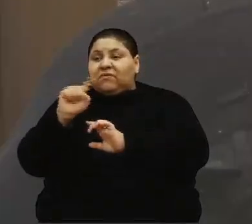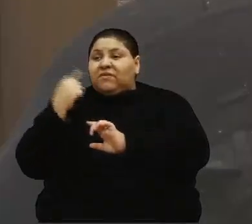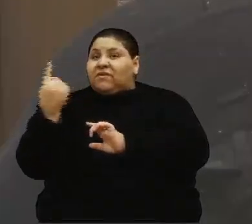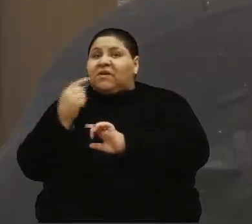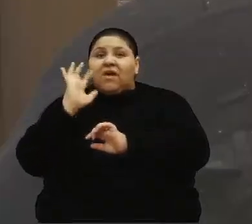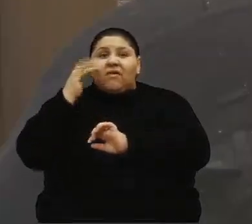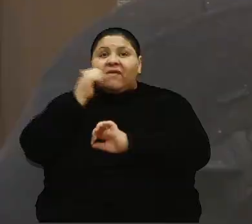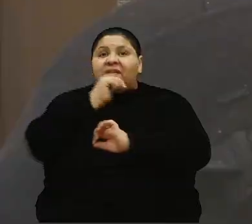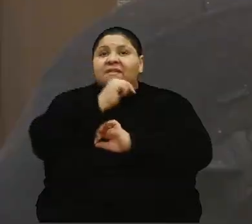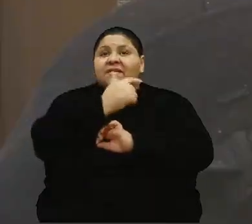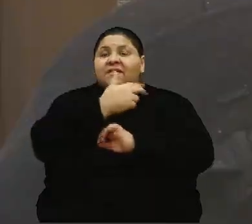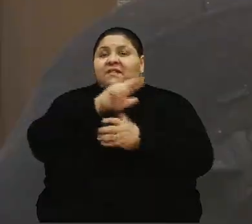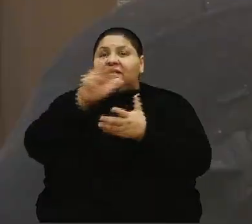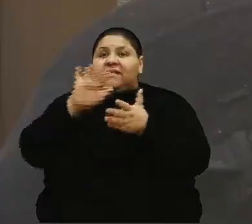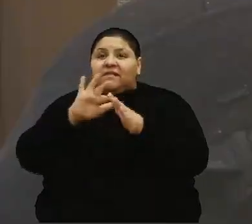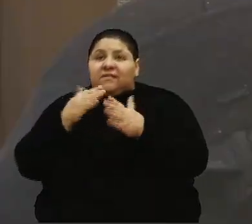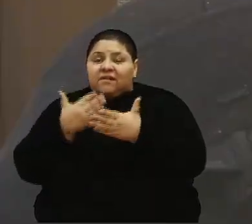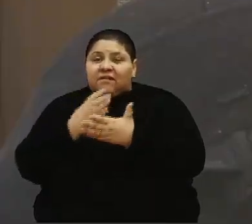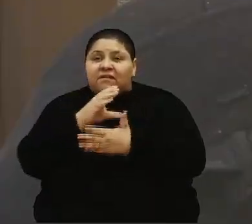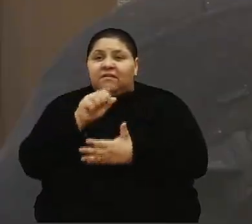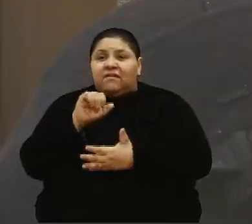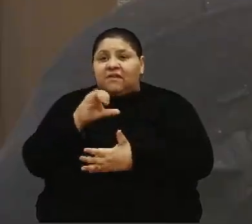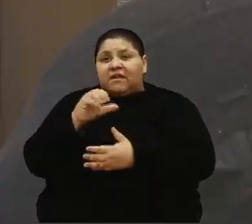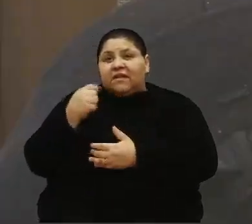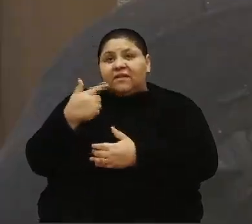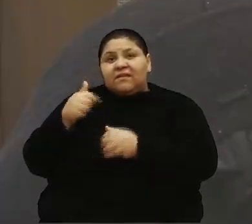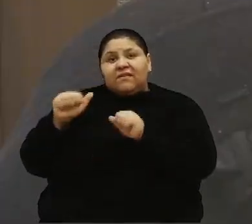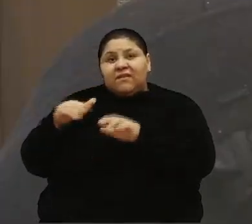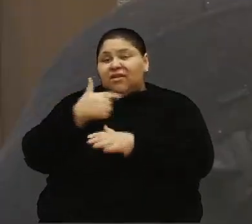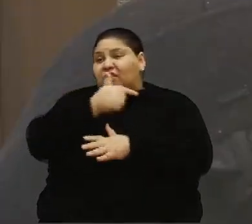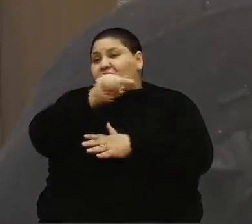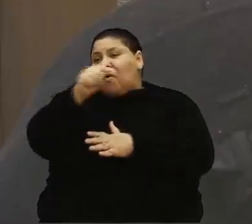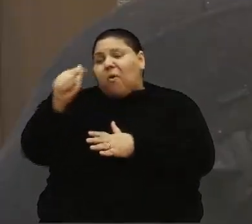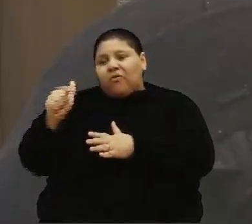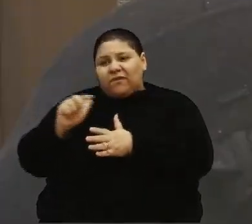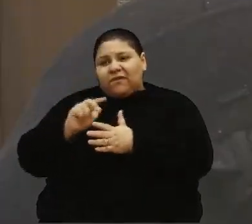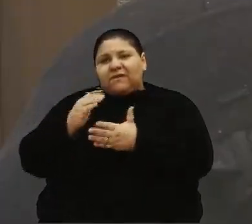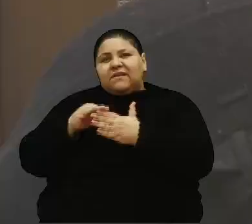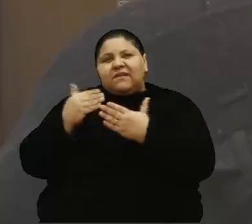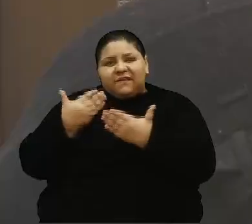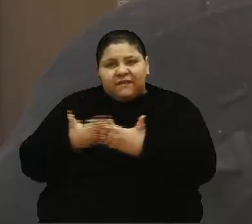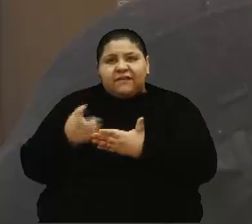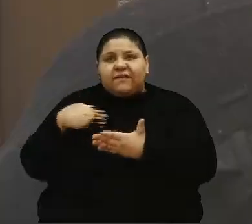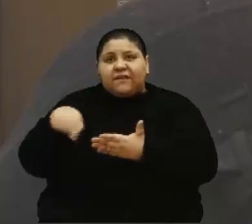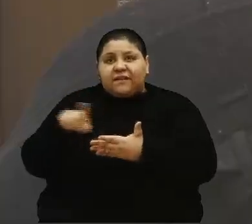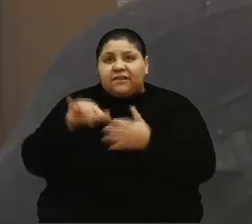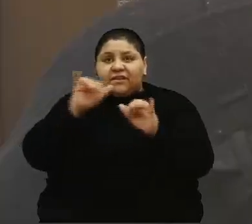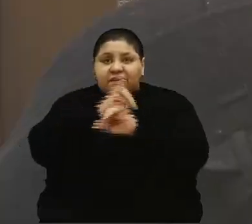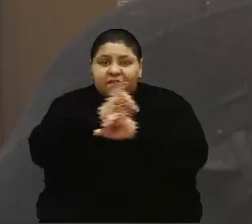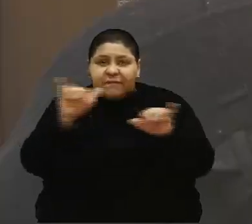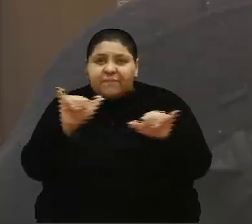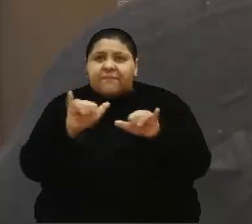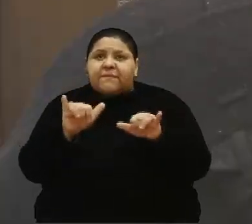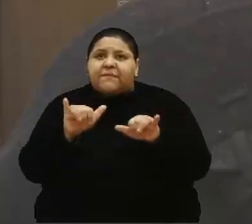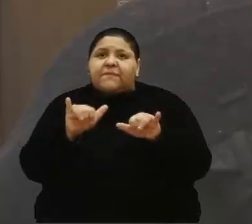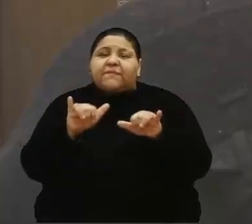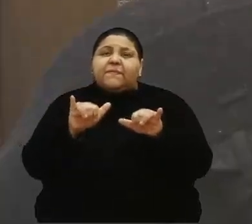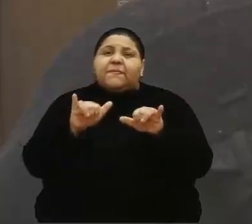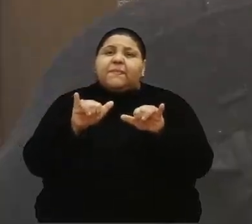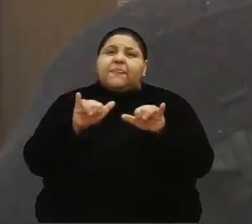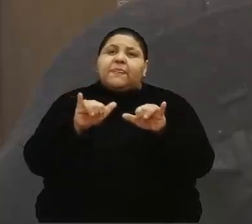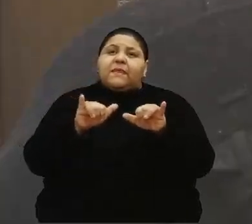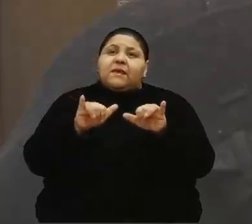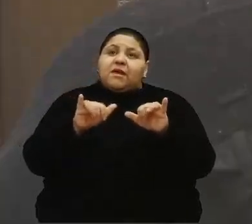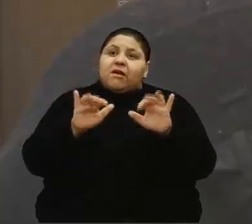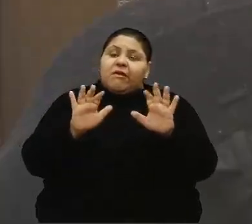diversas escolas, né? Como aconteceu no CAIC, no 7 de setembro, e em tantas outras, né? E cada vez que a gente noticia, realça